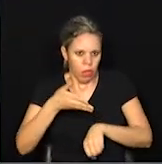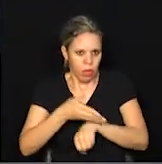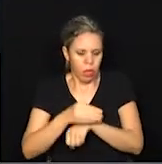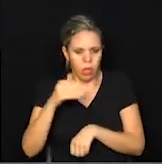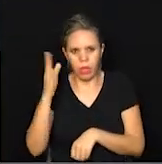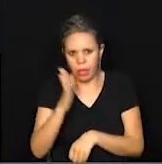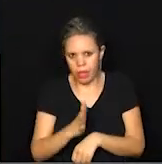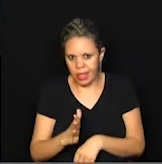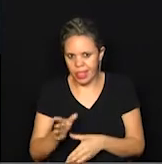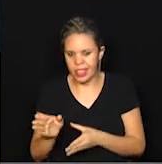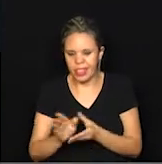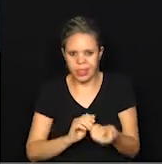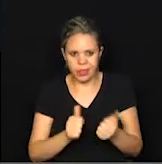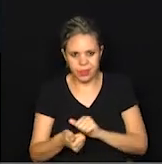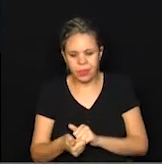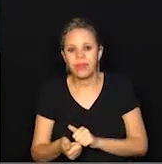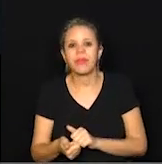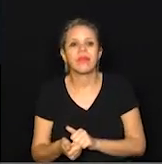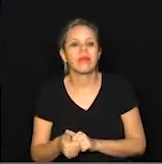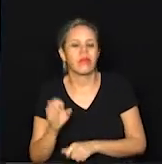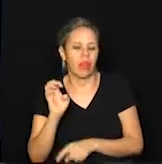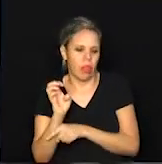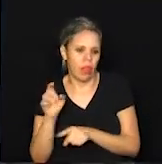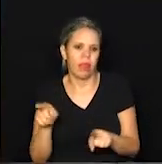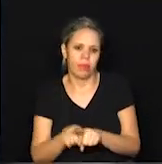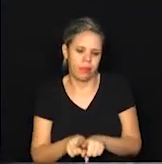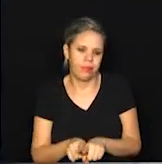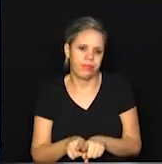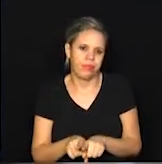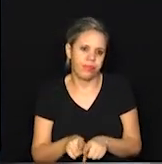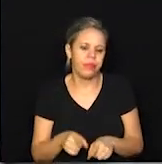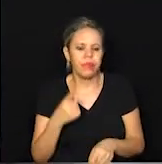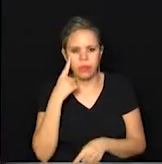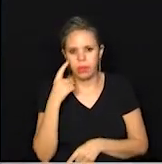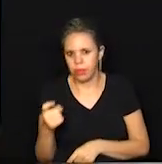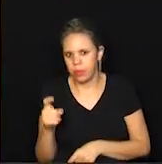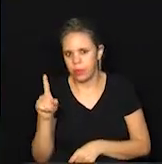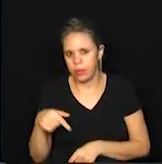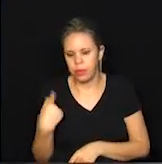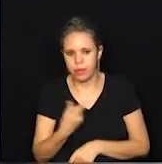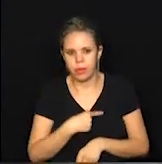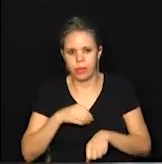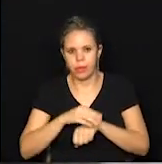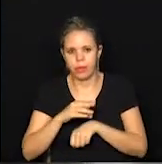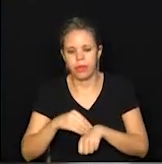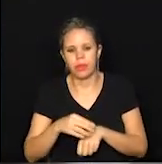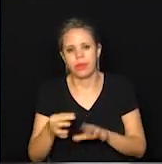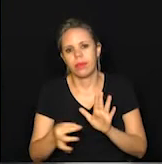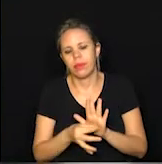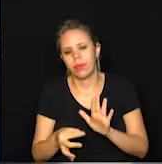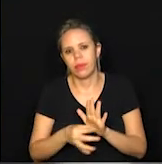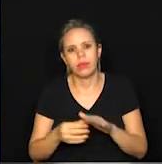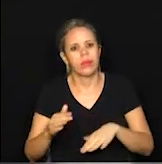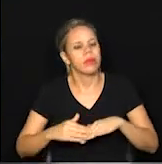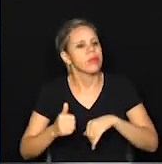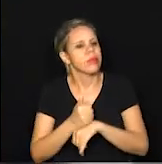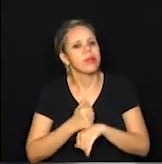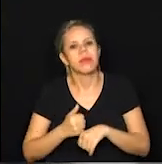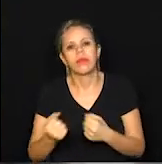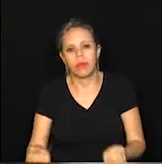de Esporte, fazemos parte do Conselho Estadual de Esporte. Acho que seria interessante nós trazermos essa ótica do profissional de educação